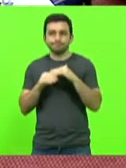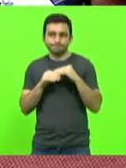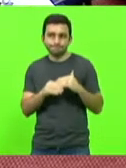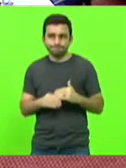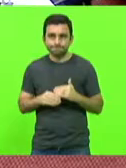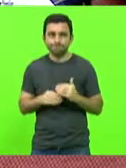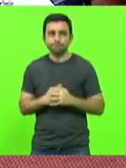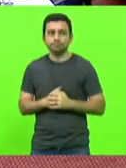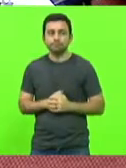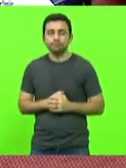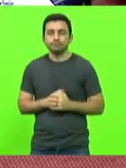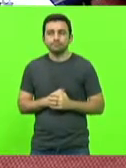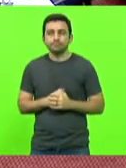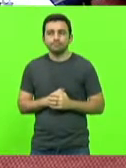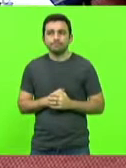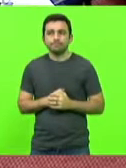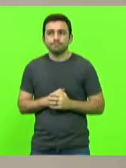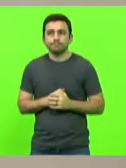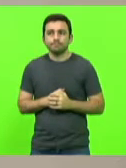unanimidade.